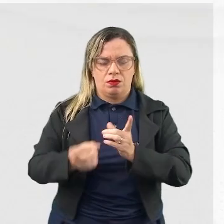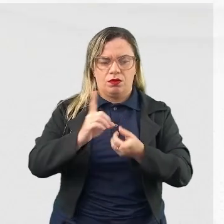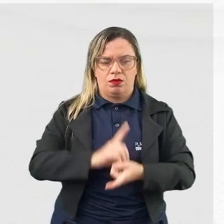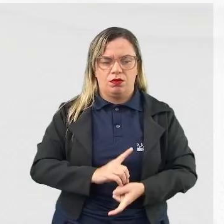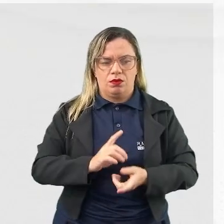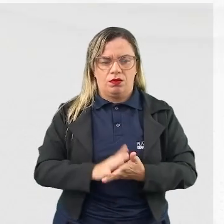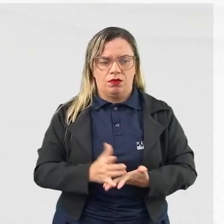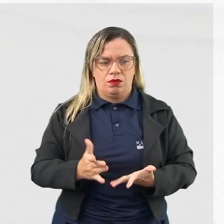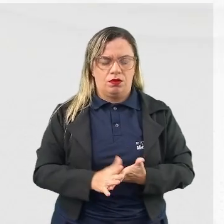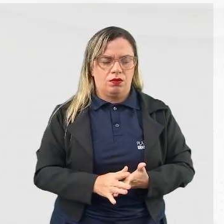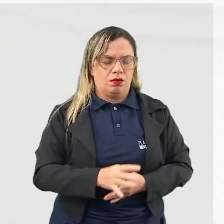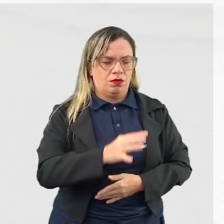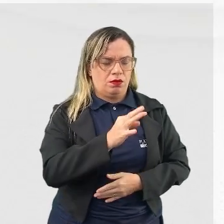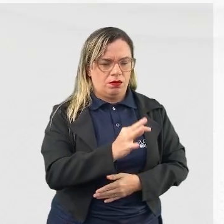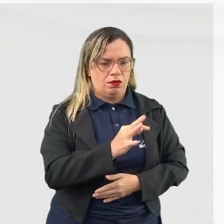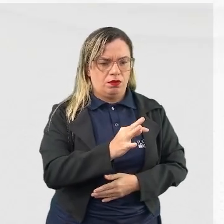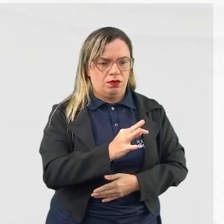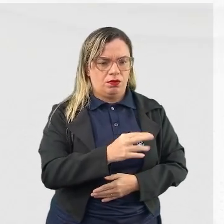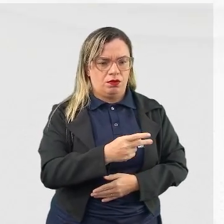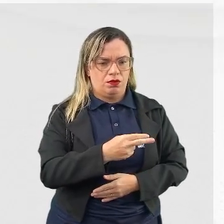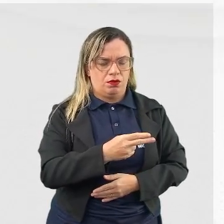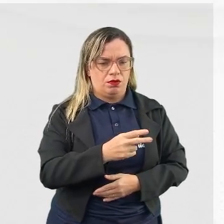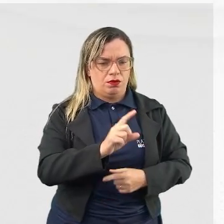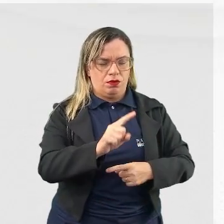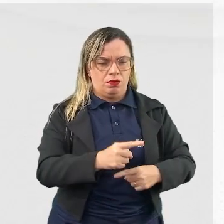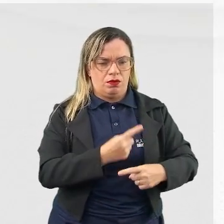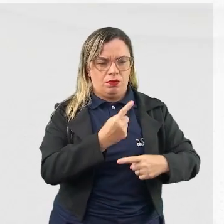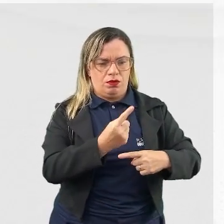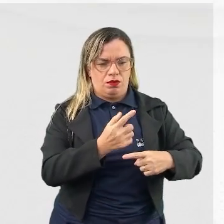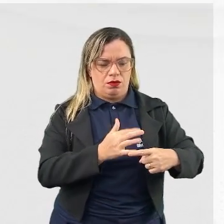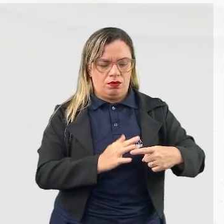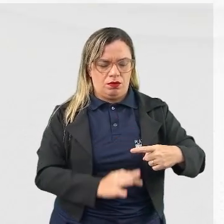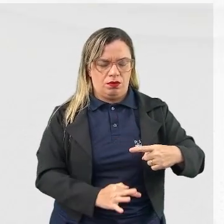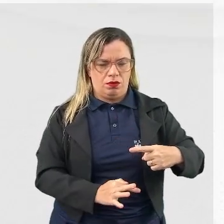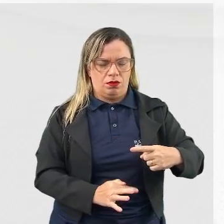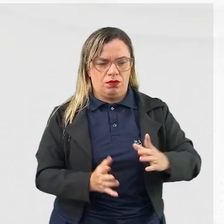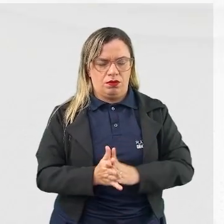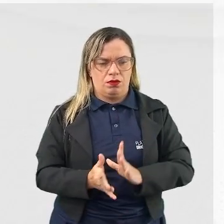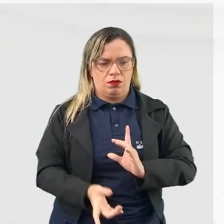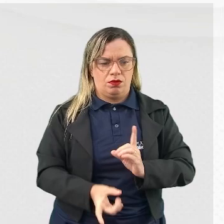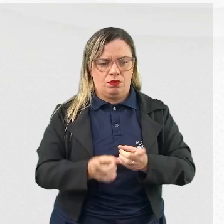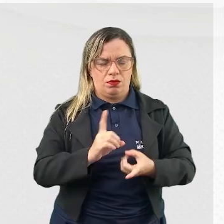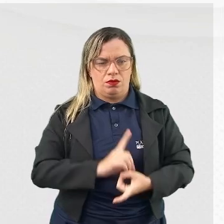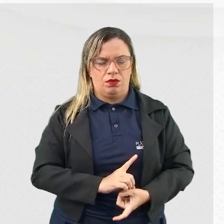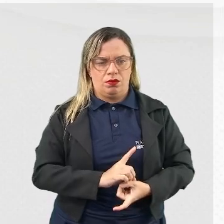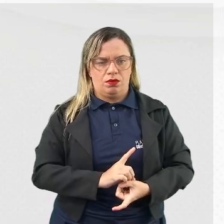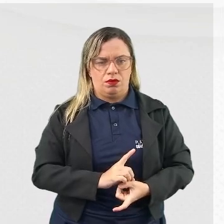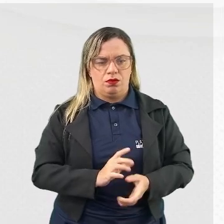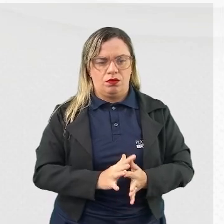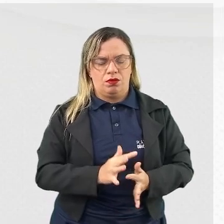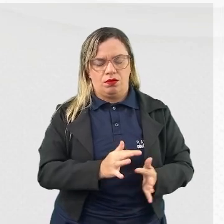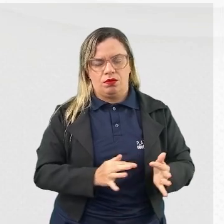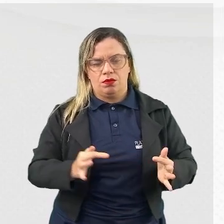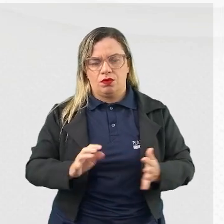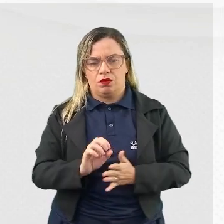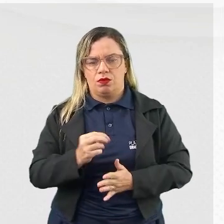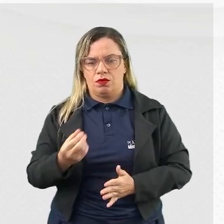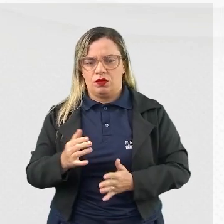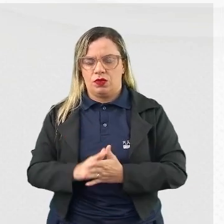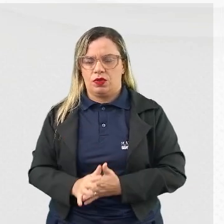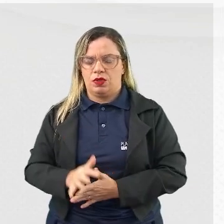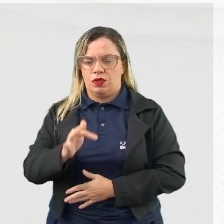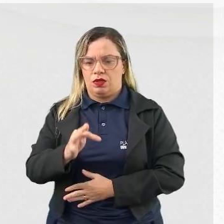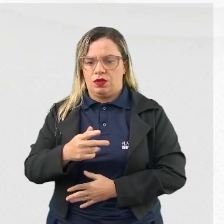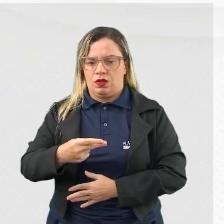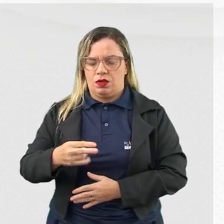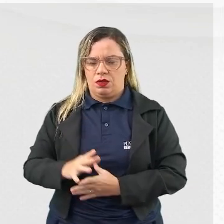ó, período é 1 sobre a frequência, é o inverso da frequência. Ou também,